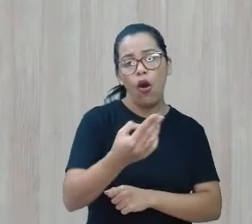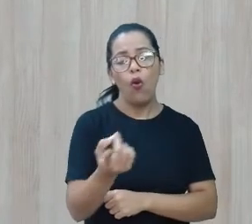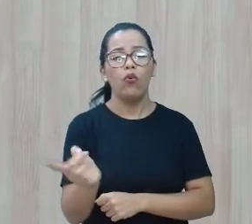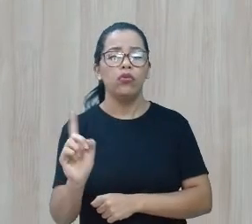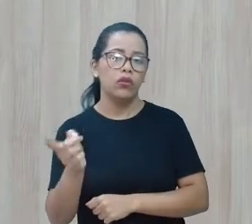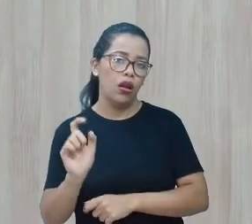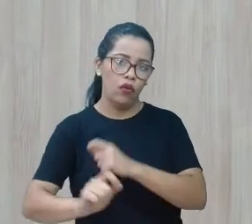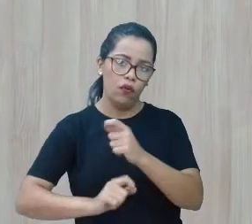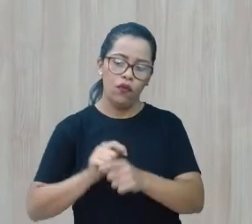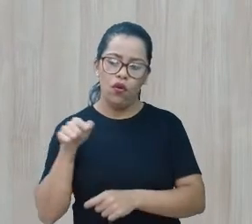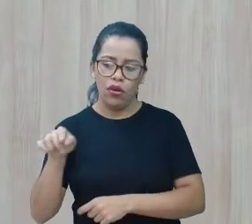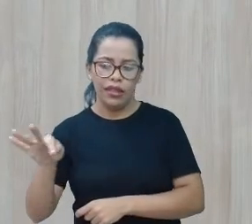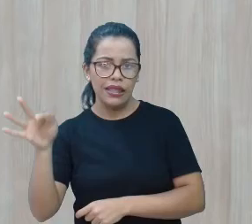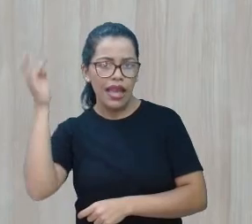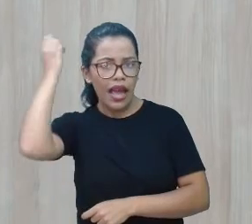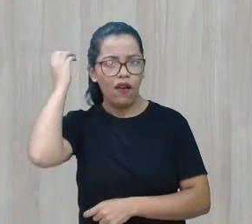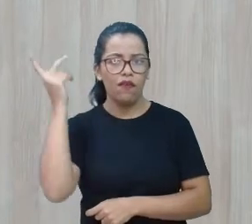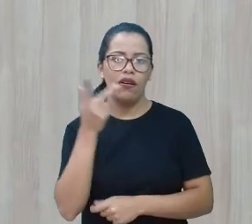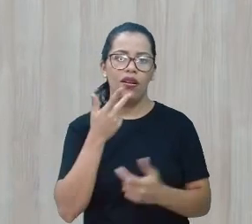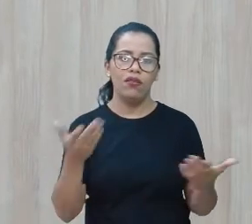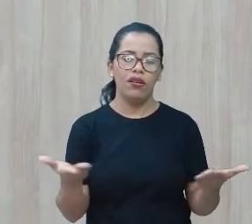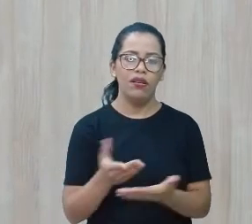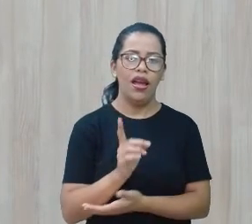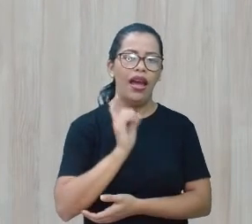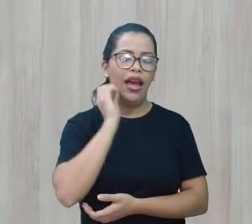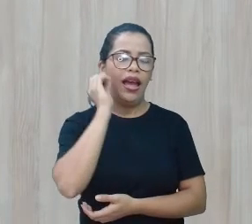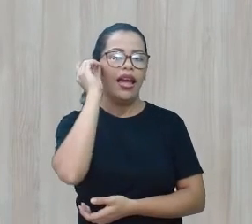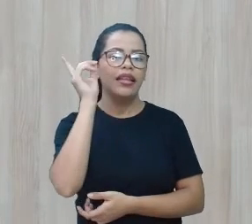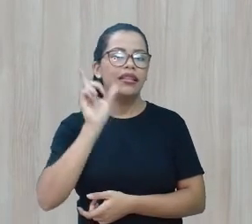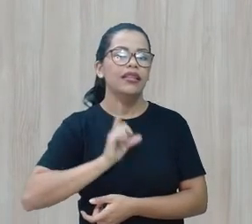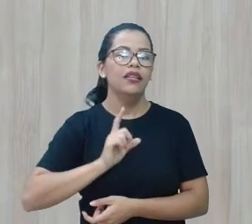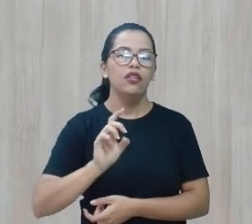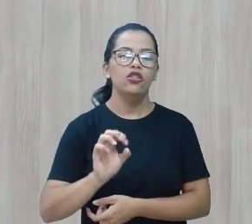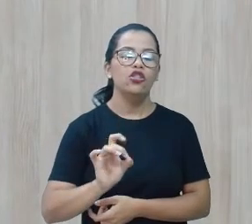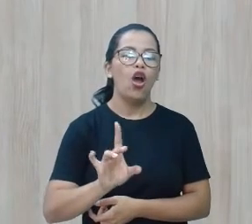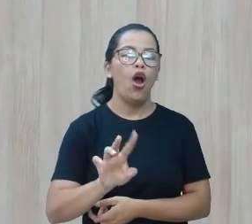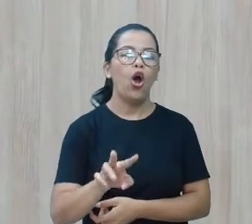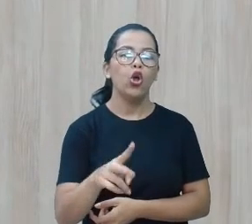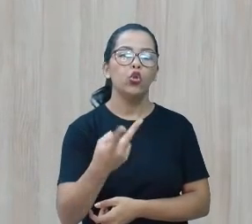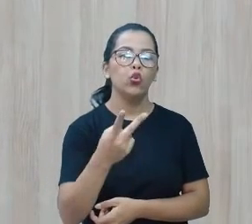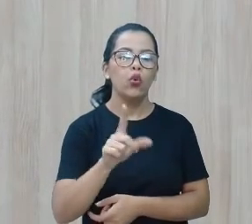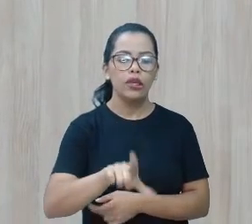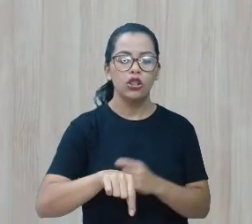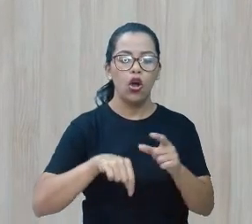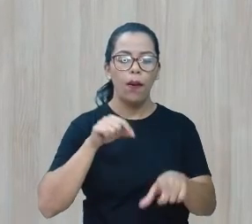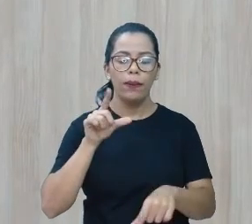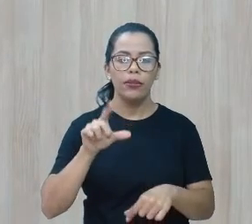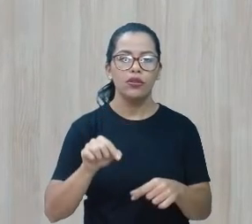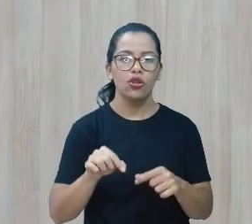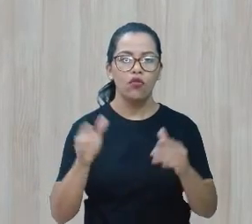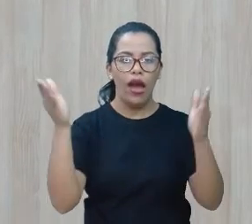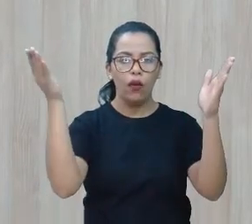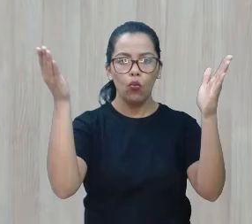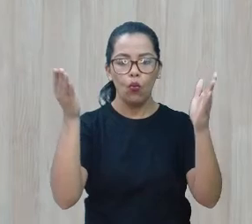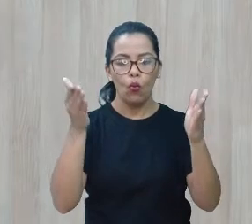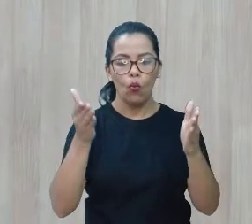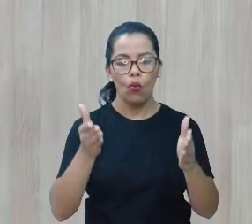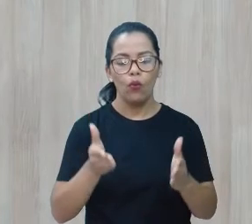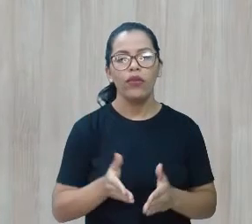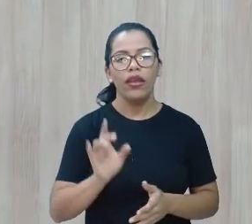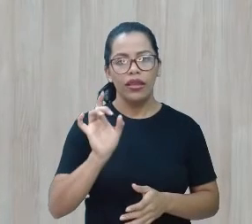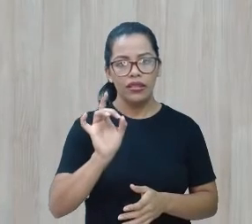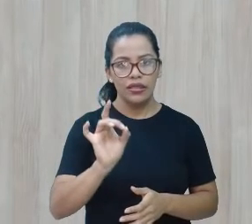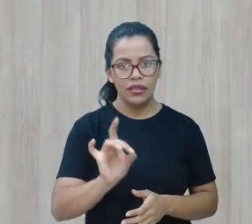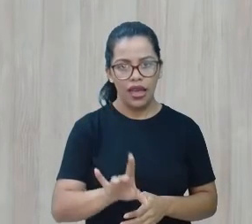foi o que o Tiago acabou de falar. Essa ideia de só ter duas opções afunila essa possibilidade de você ter várias